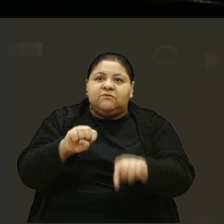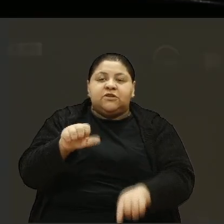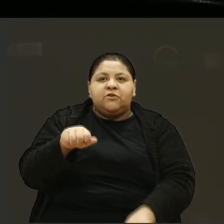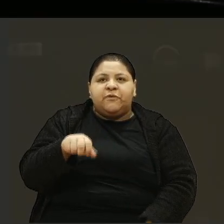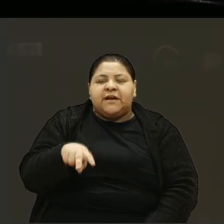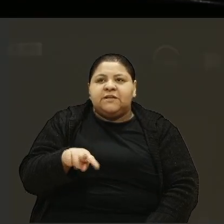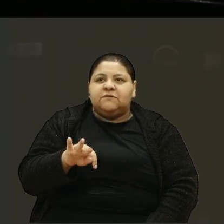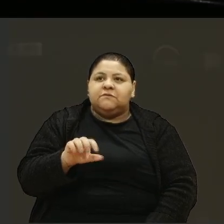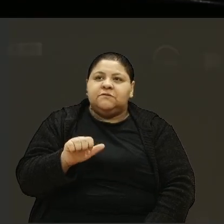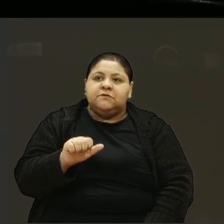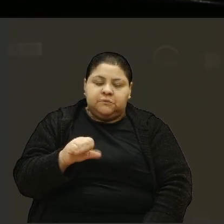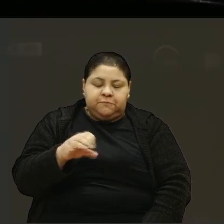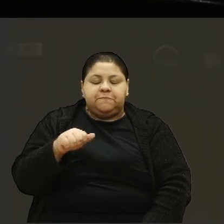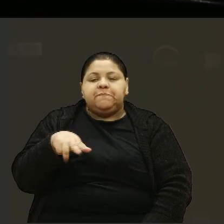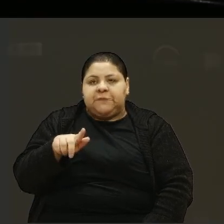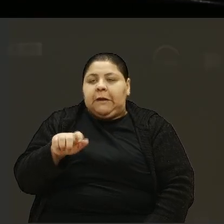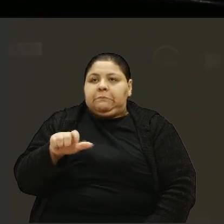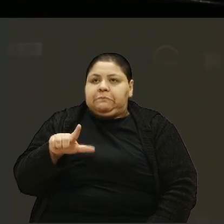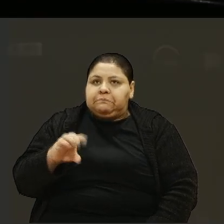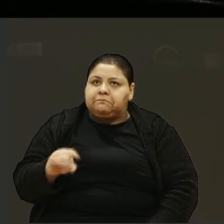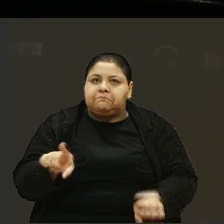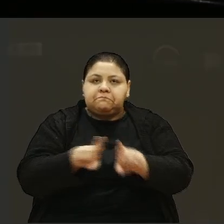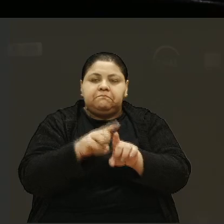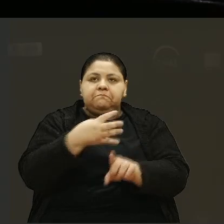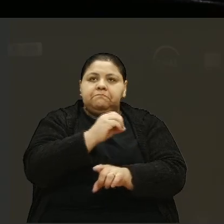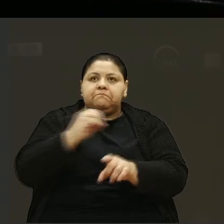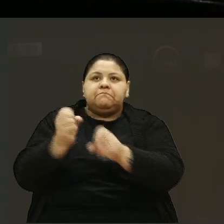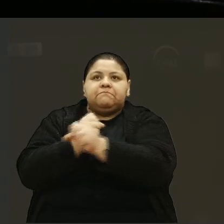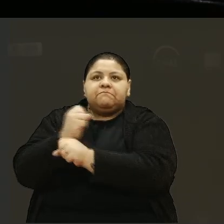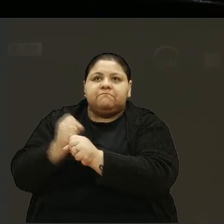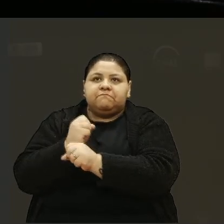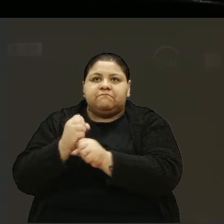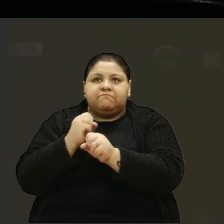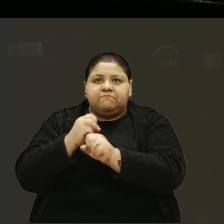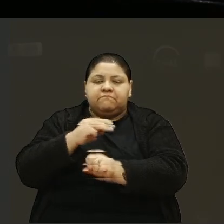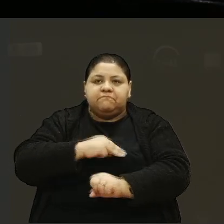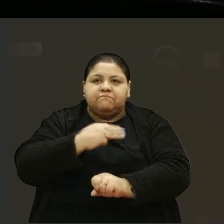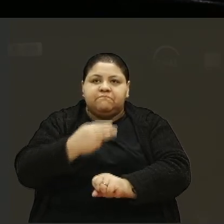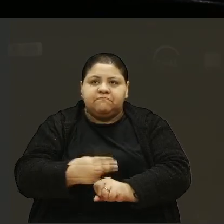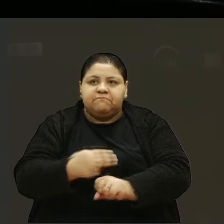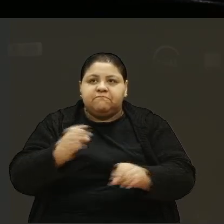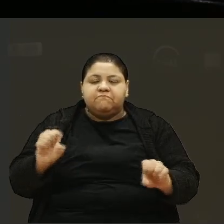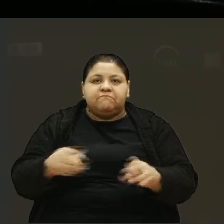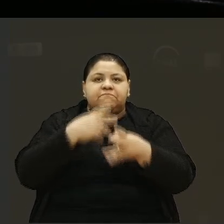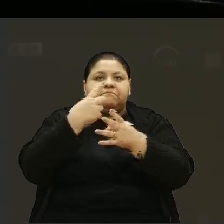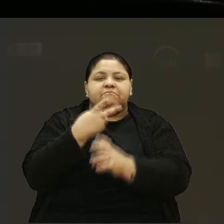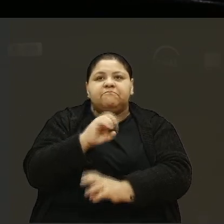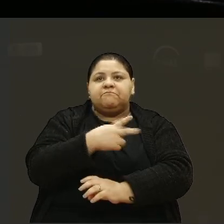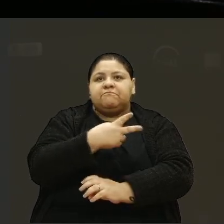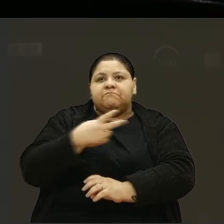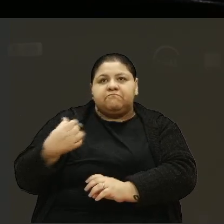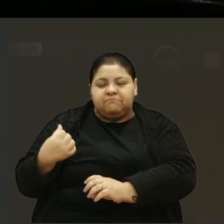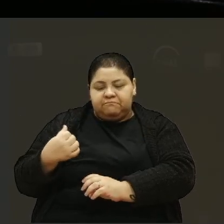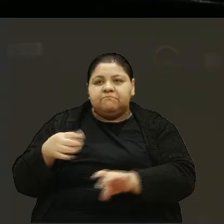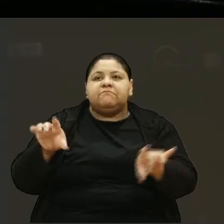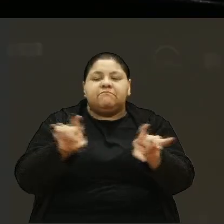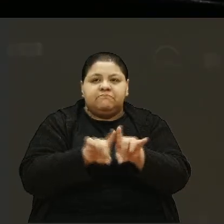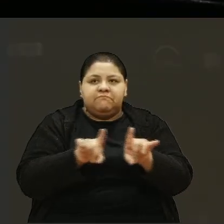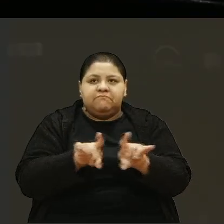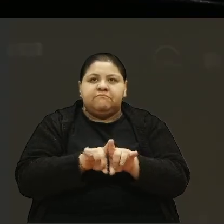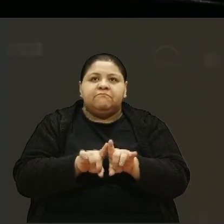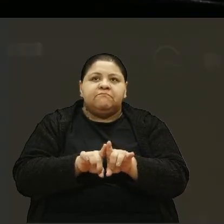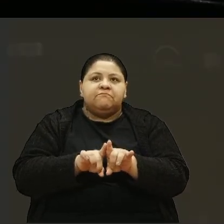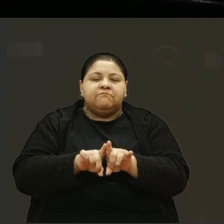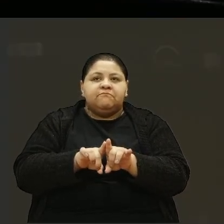das Missões, ação que celebra também os 400 anos das missões que serão comemorados em 2026. E assim trata a pena